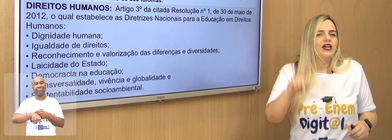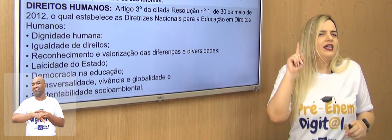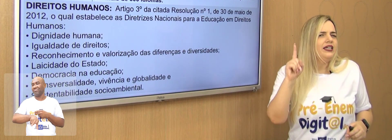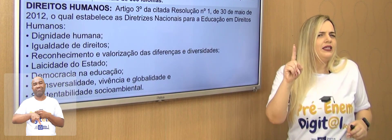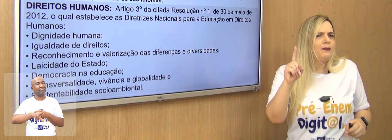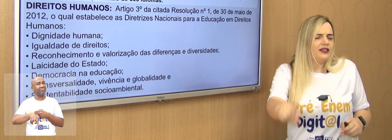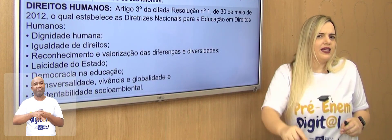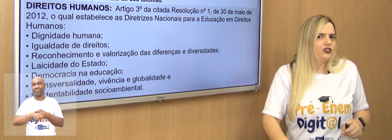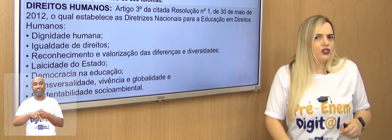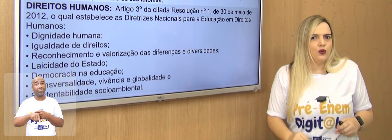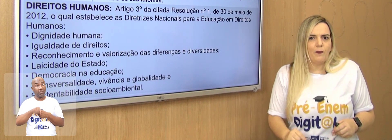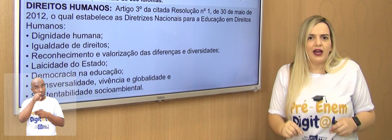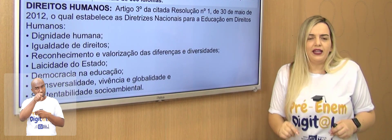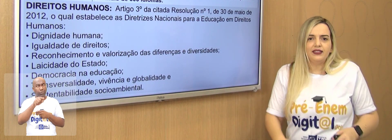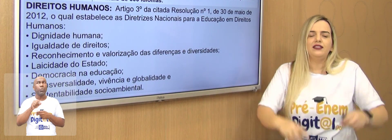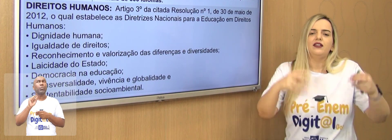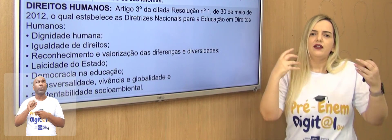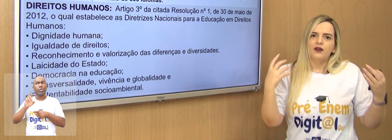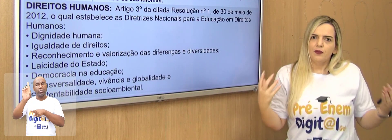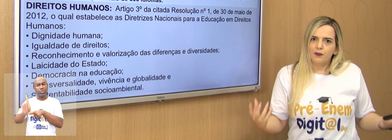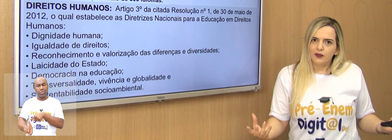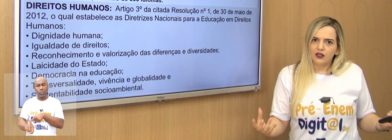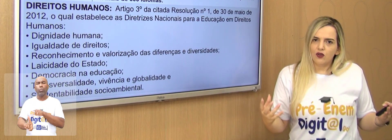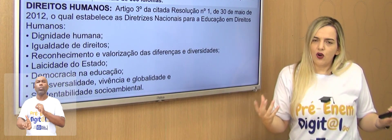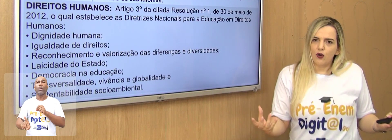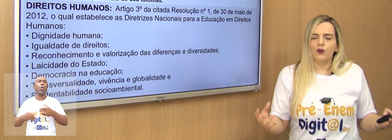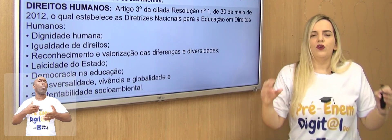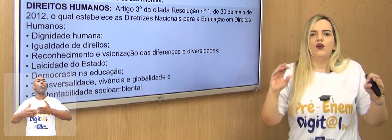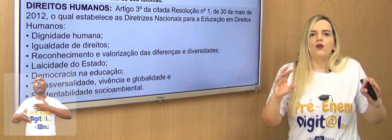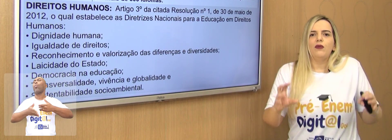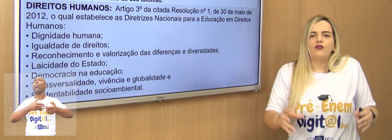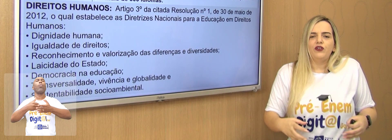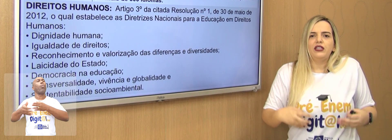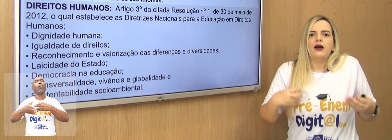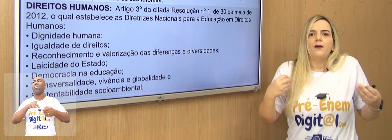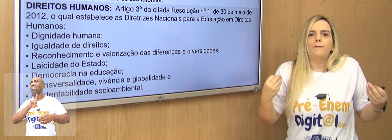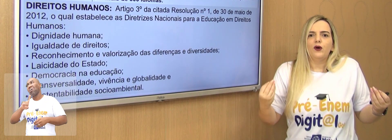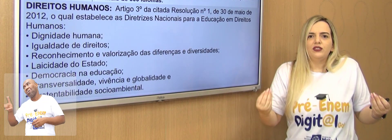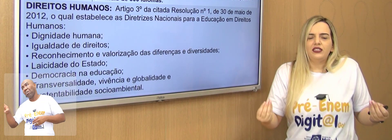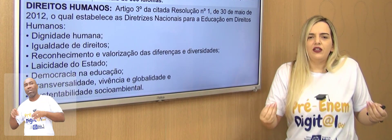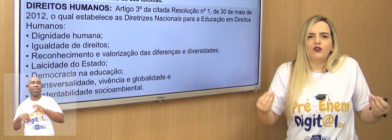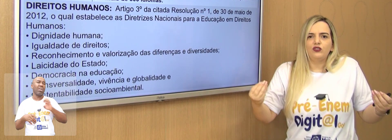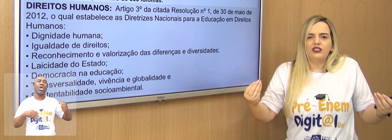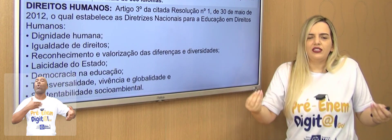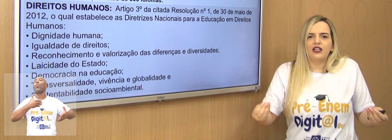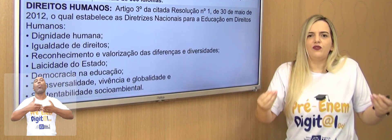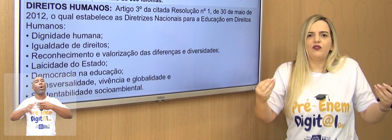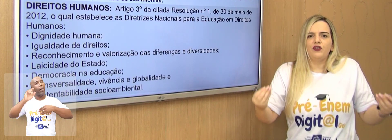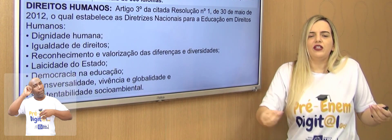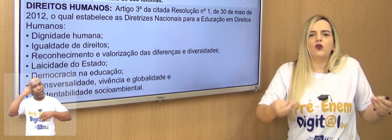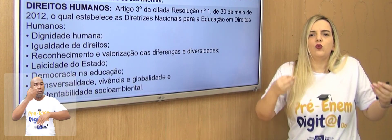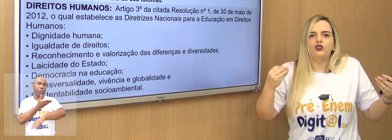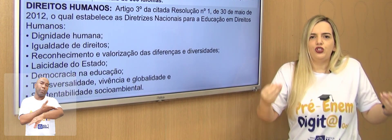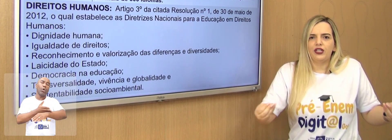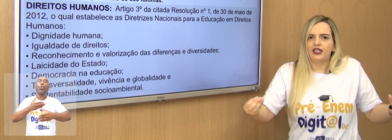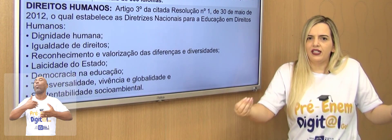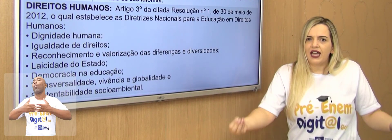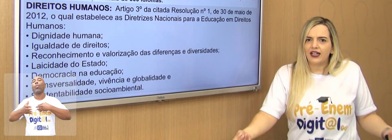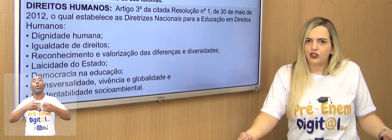indivíduo, independente do país, como uma vida possível de ser vivida